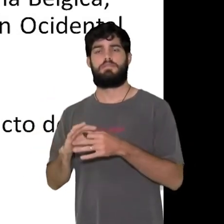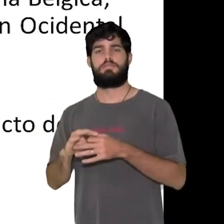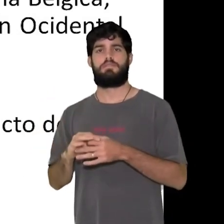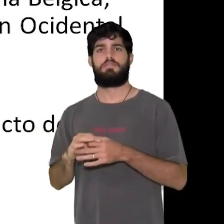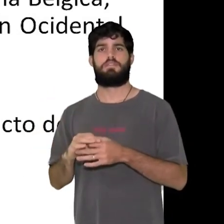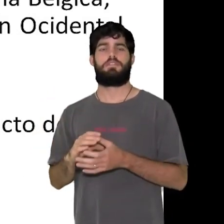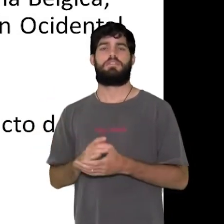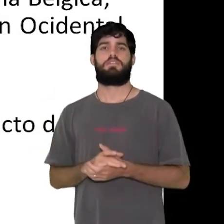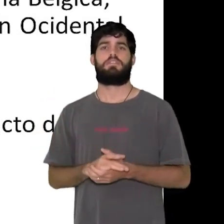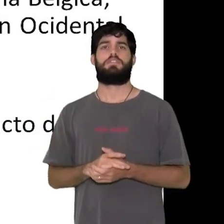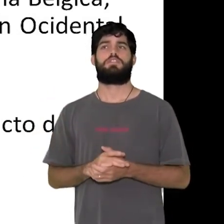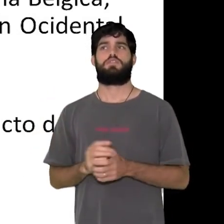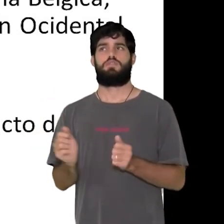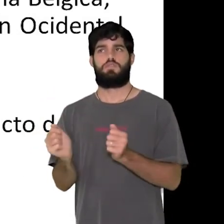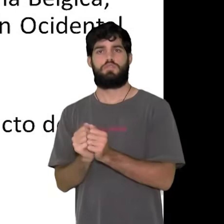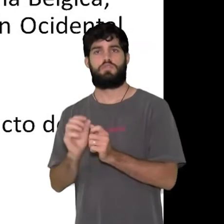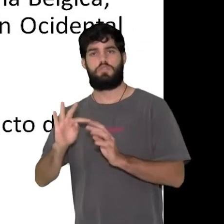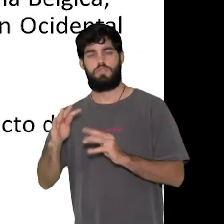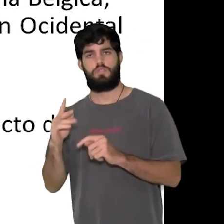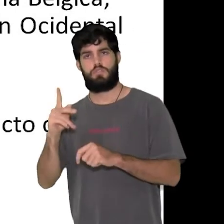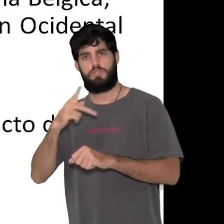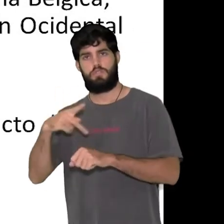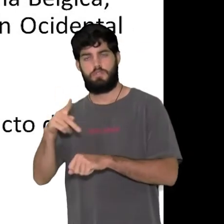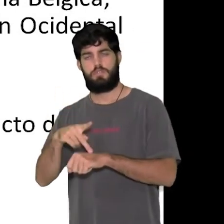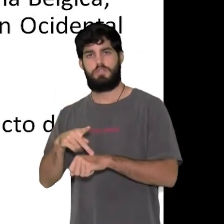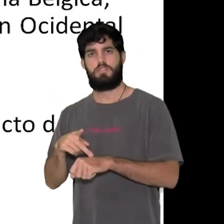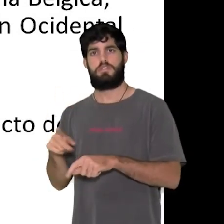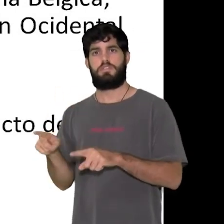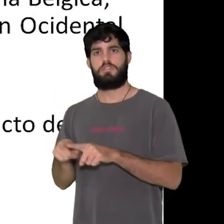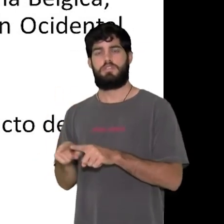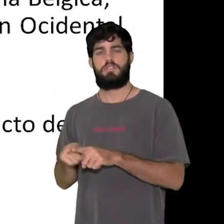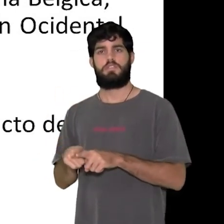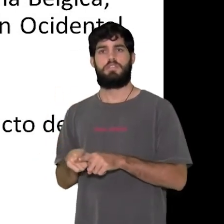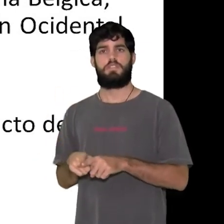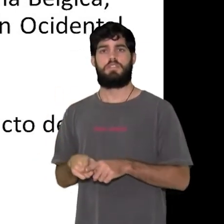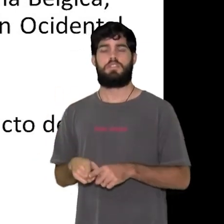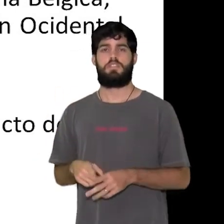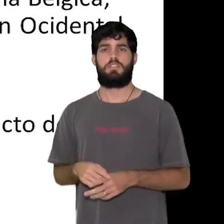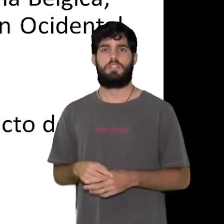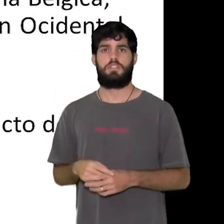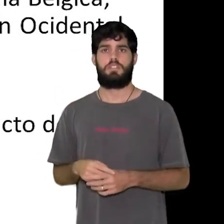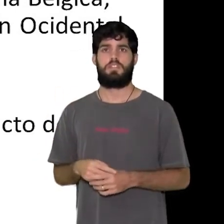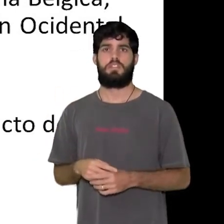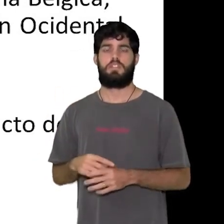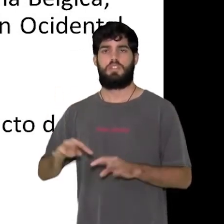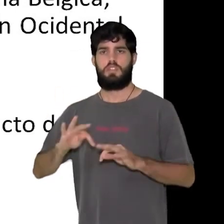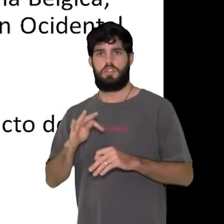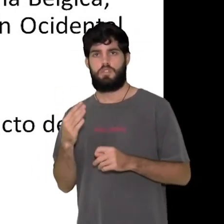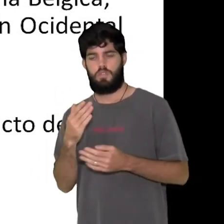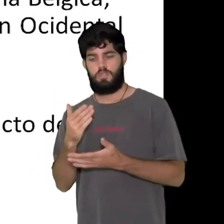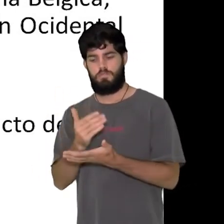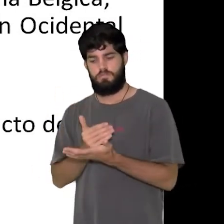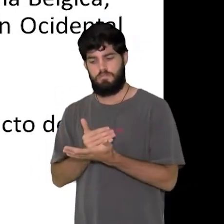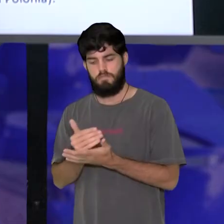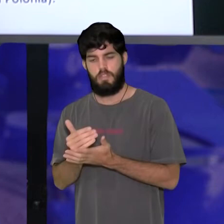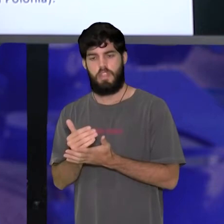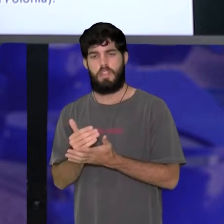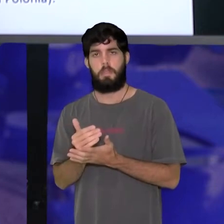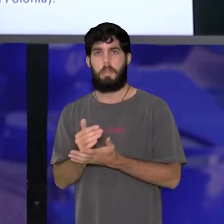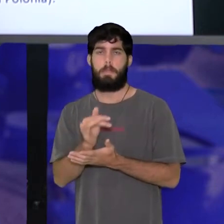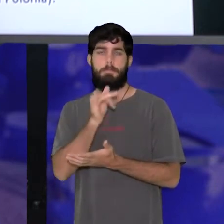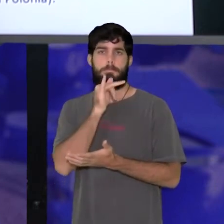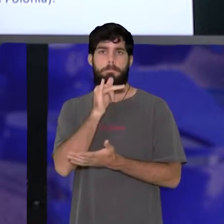os países socialistas e fez um exército comum. Então toda a iniciativa que havia por